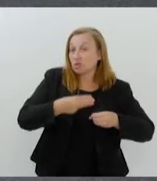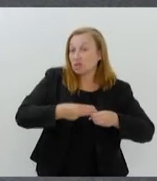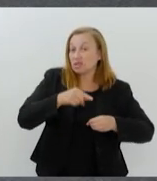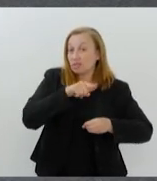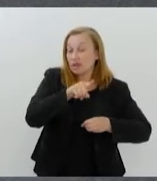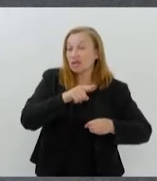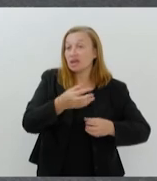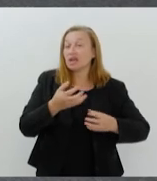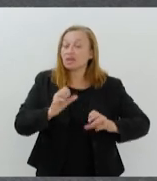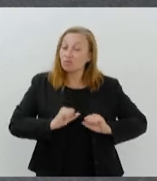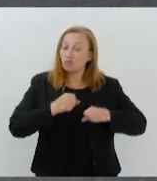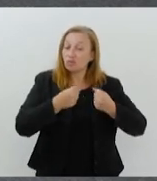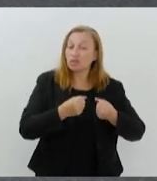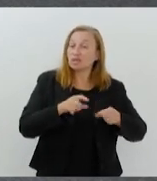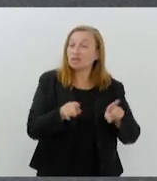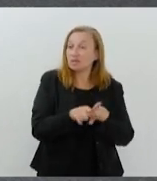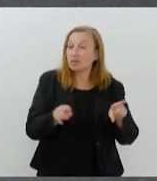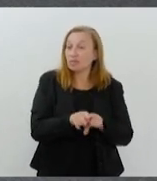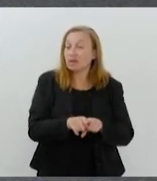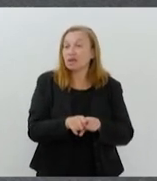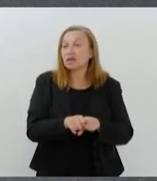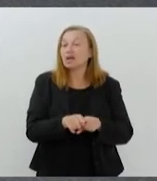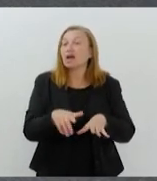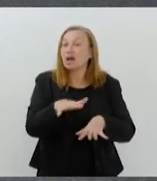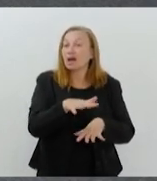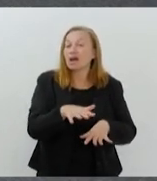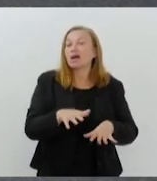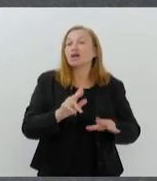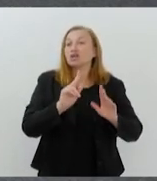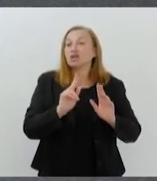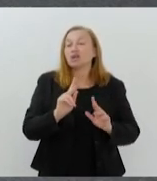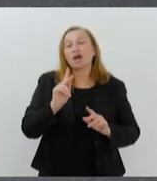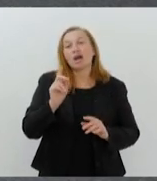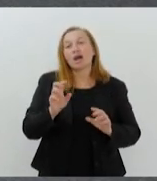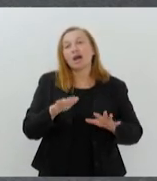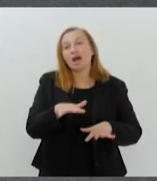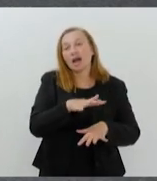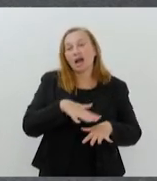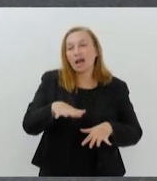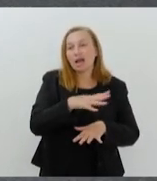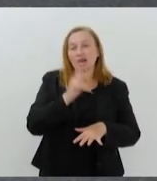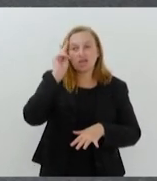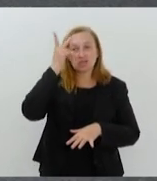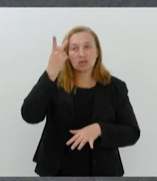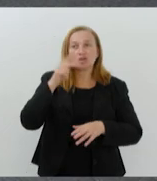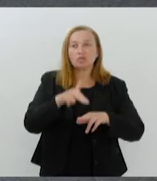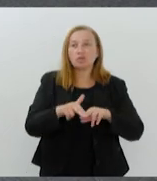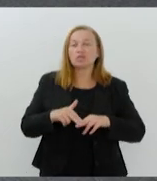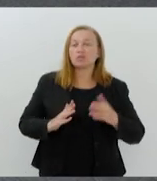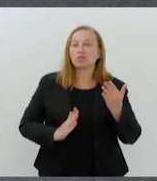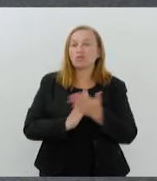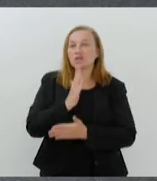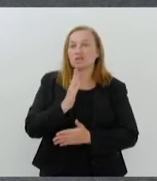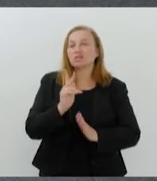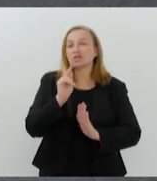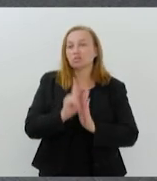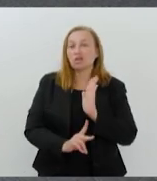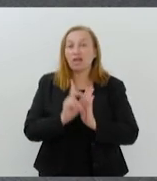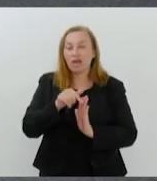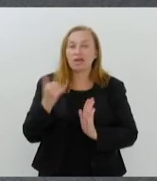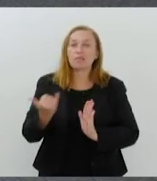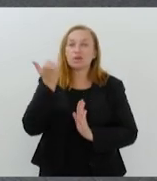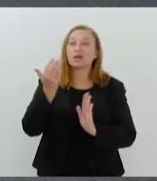tentando fortalecer também a parte histórica cultural do interior do Estado. Por isso, a aprovação desse projeto é tão